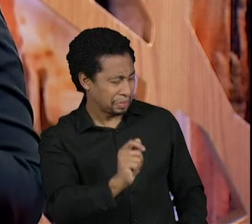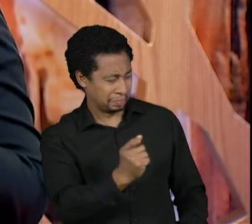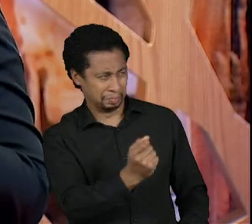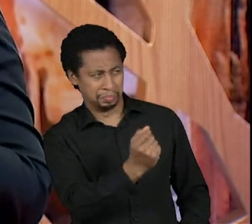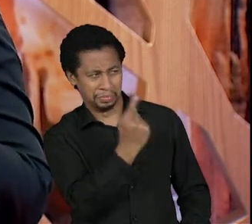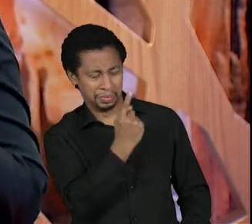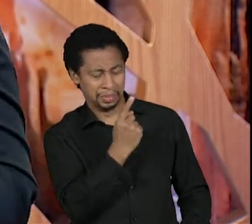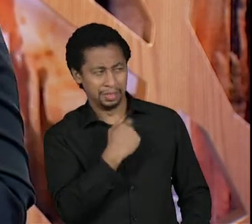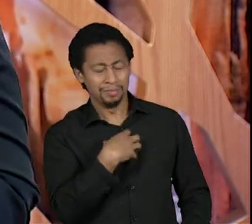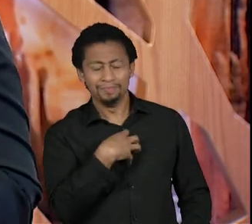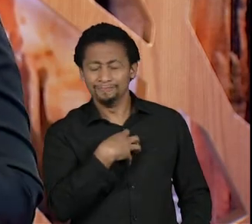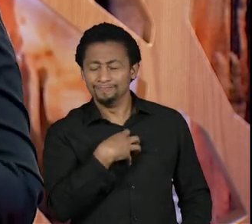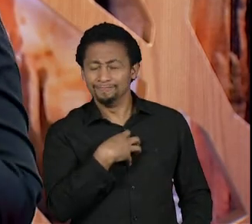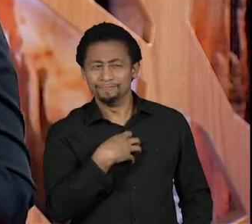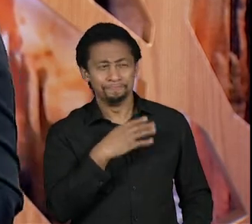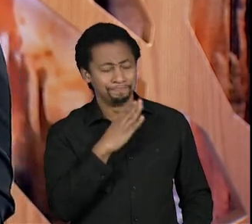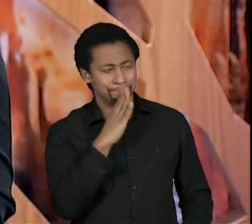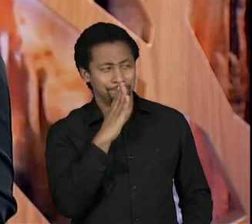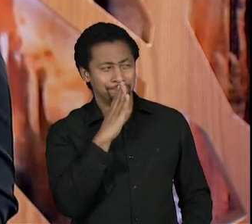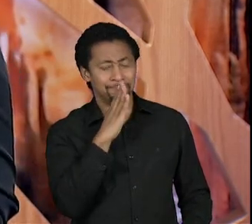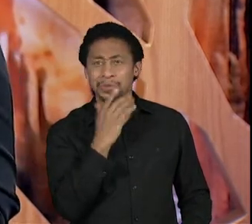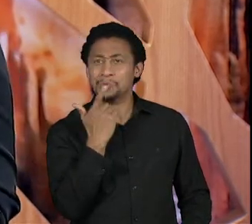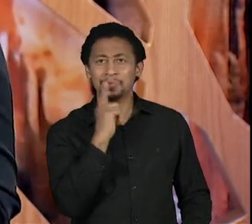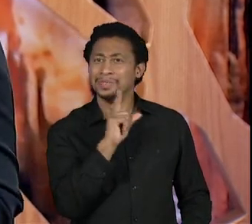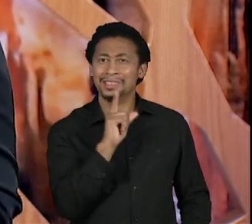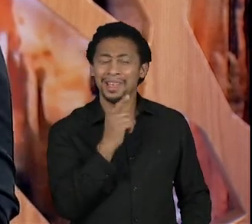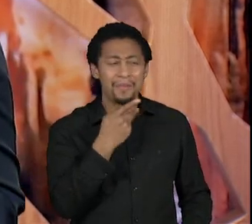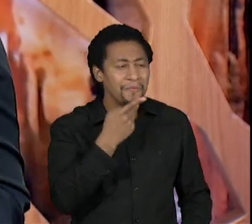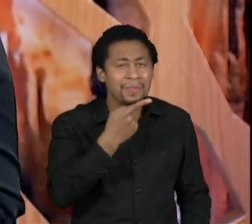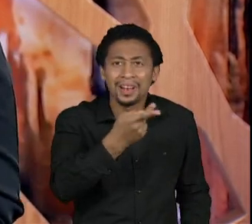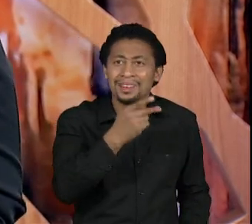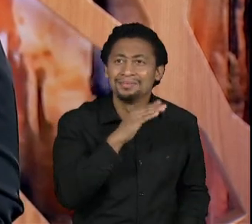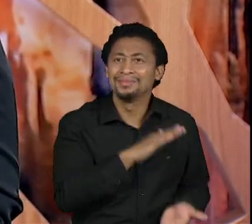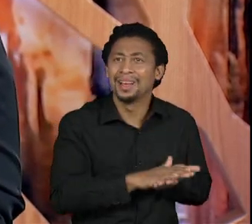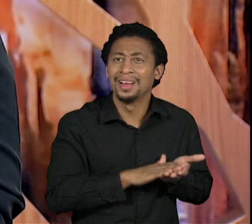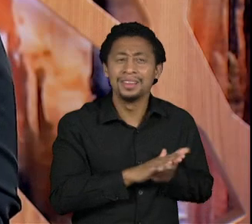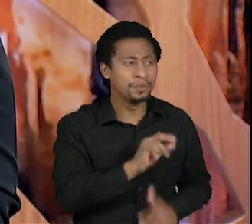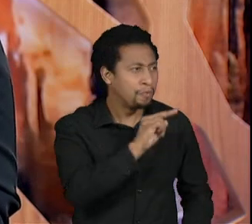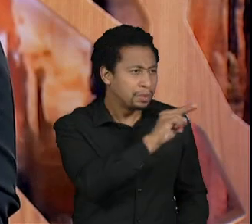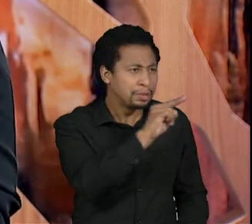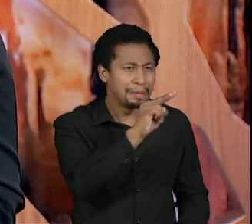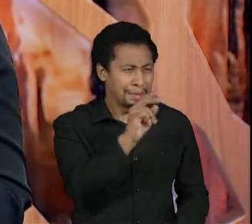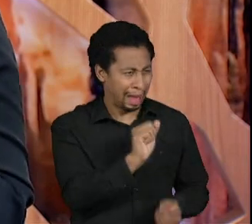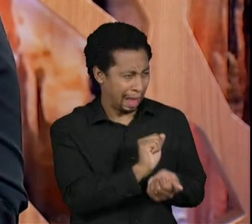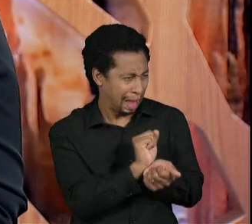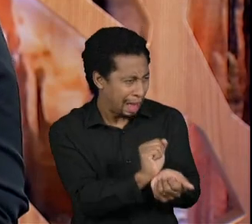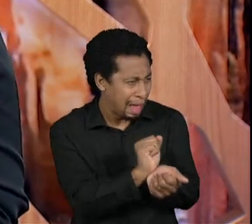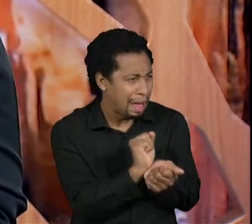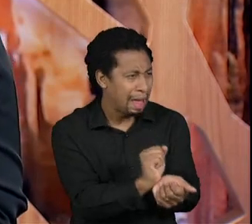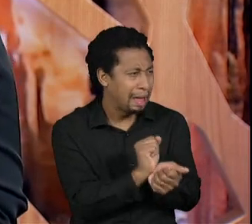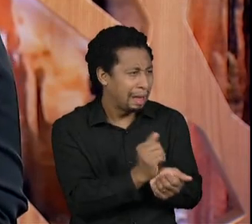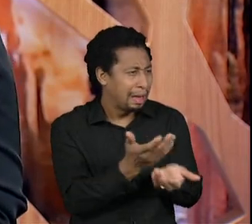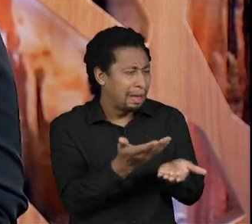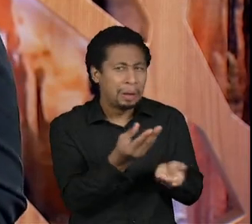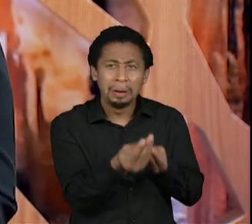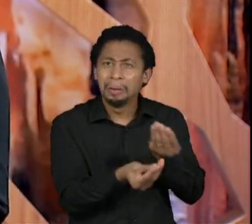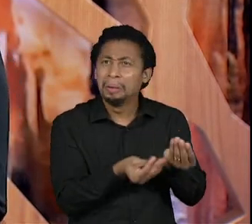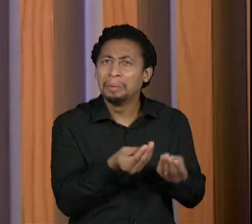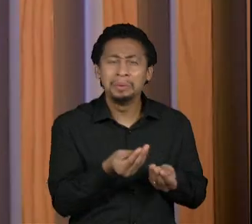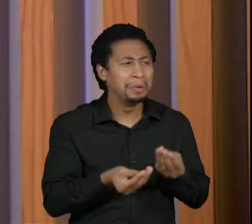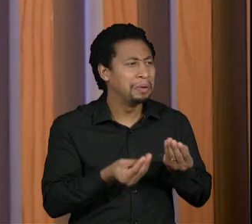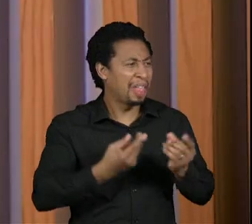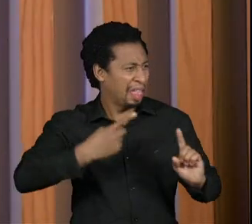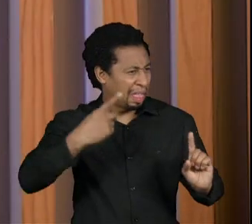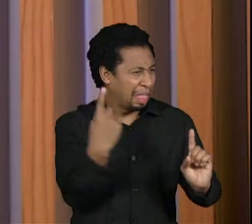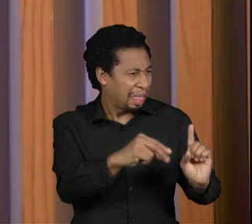tinha ação, eu não tinha palavra de ir vendo tudo aquilo, da revolta, e ao mesmo